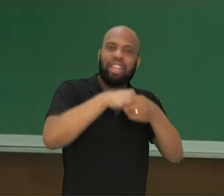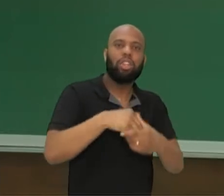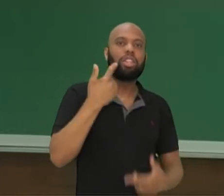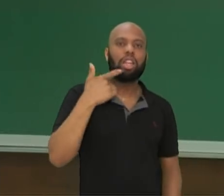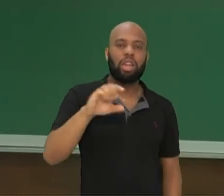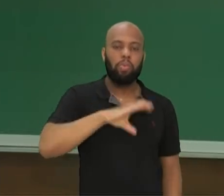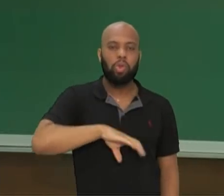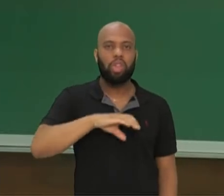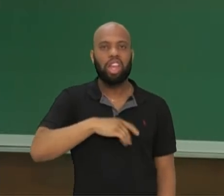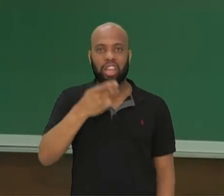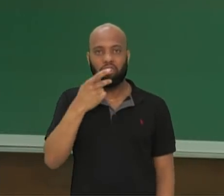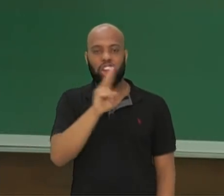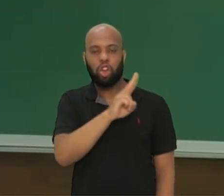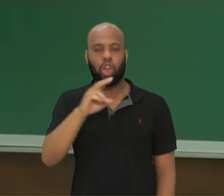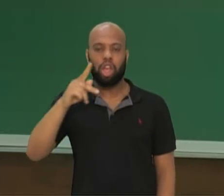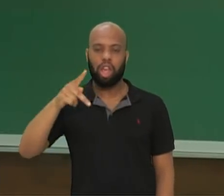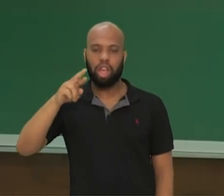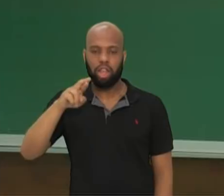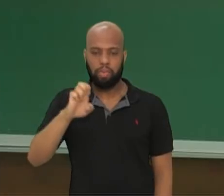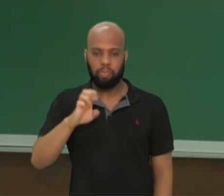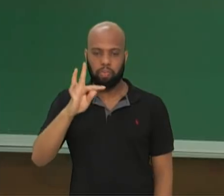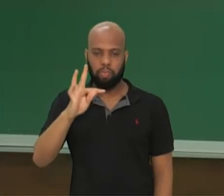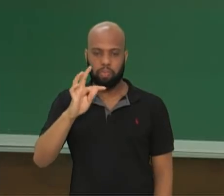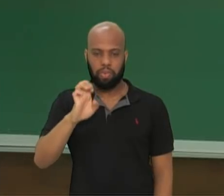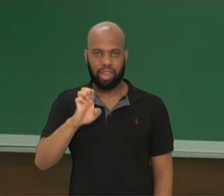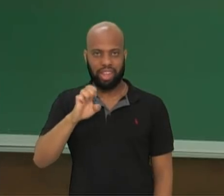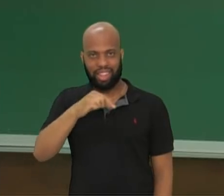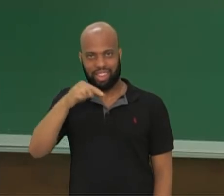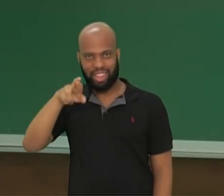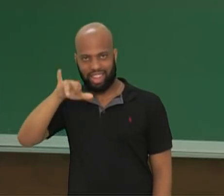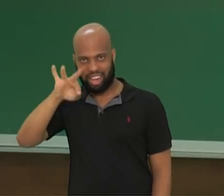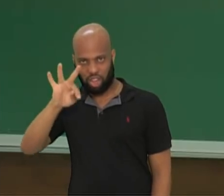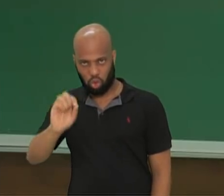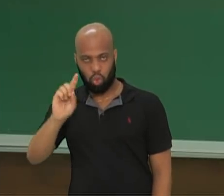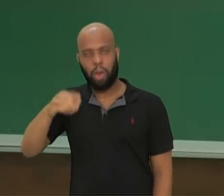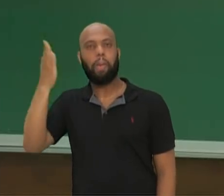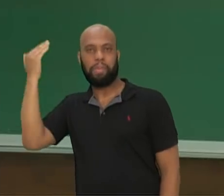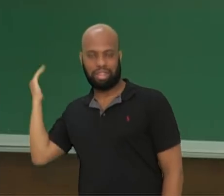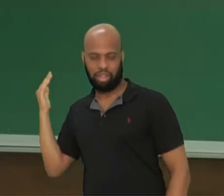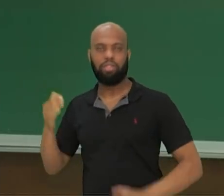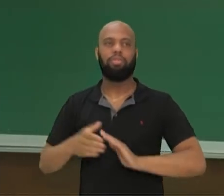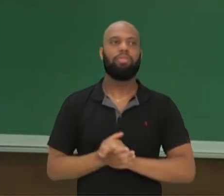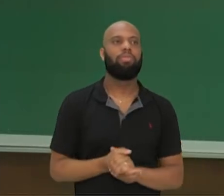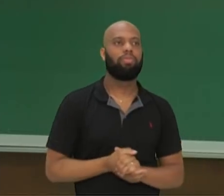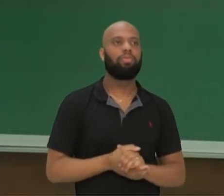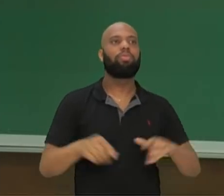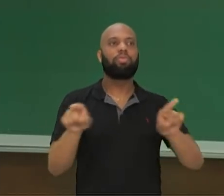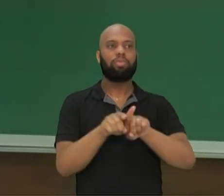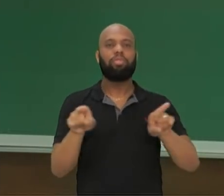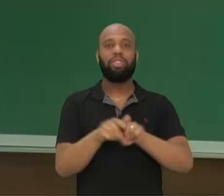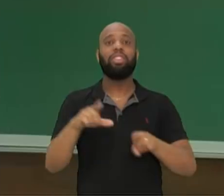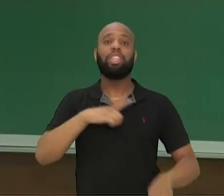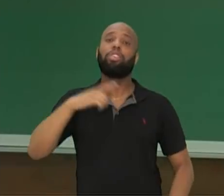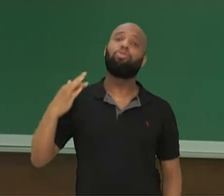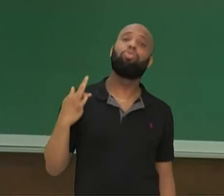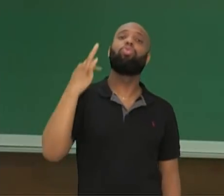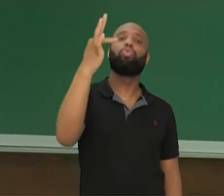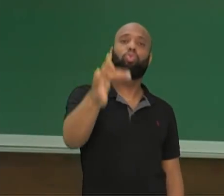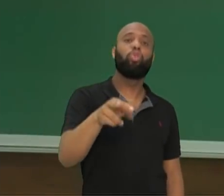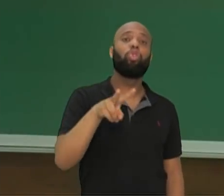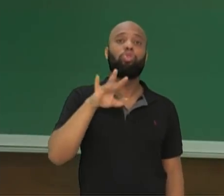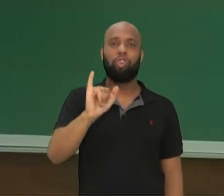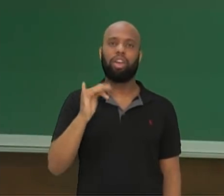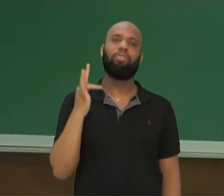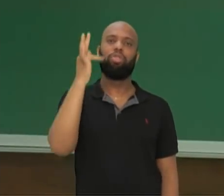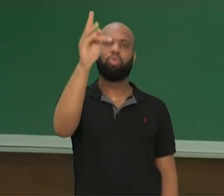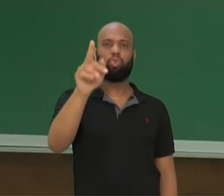de pretérito. Vamos começar a utilizar a nomenclatura pretérito, ok? E nós temos o futuro, que é algo ainda que